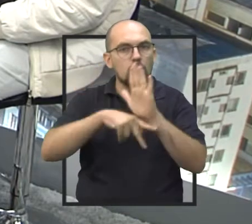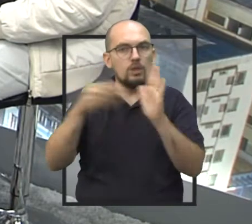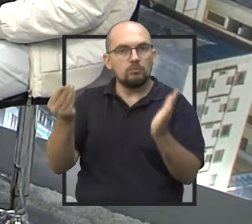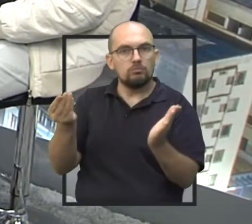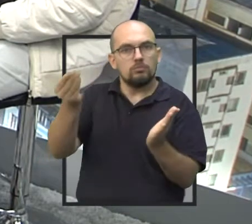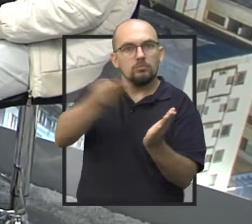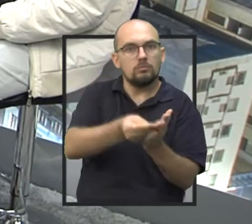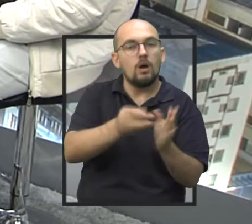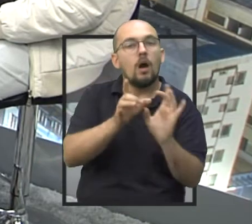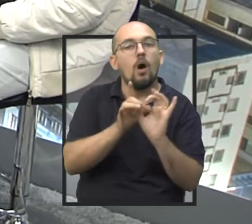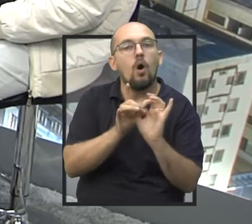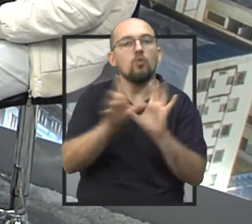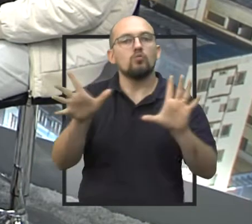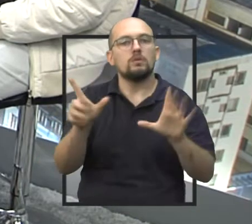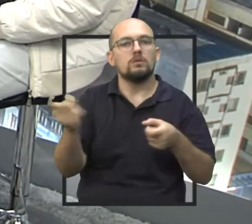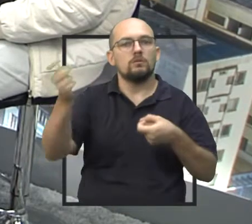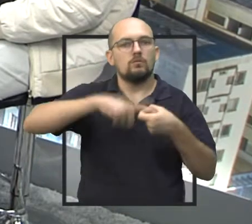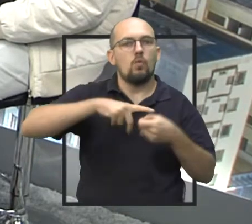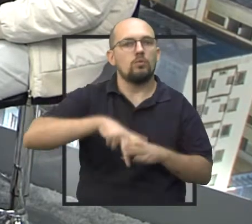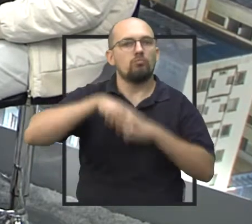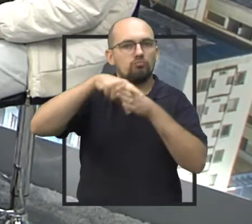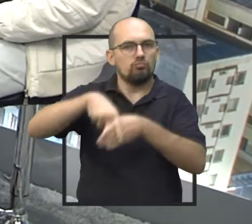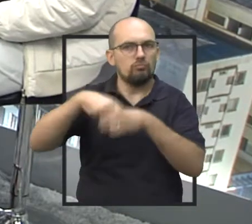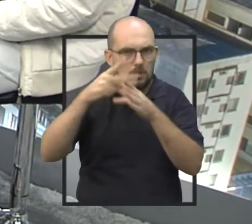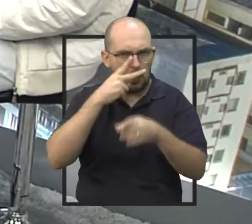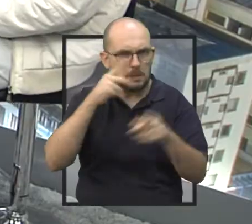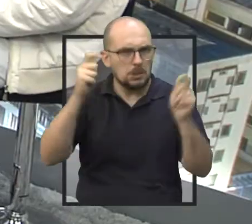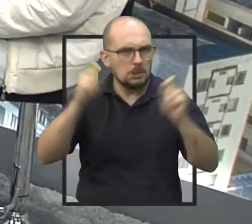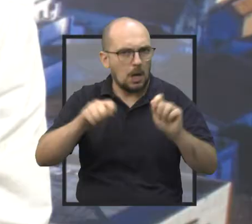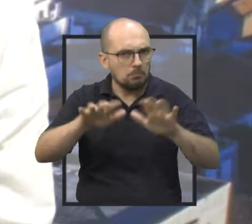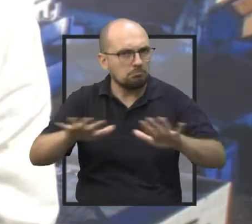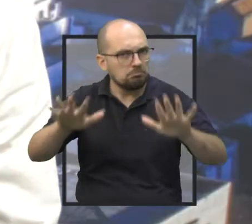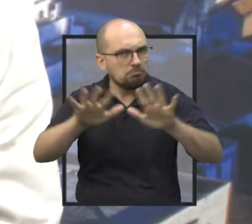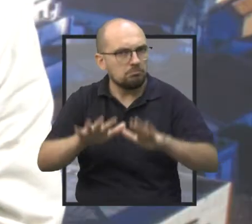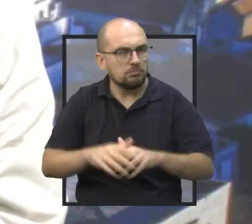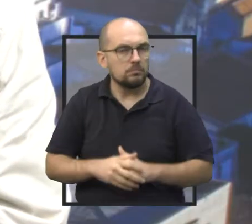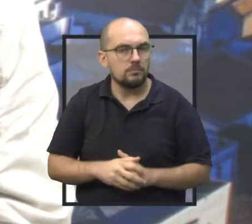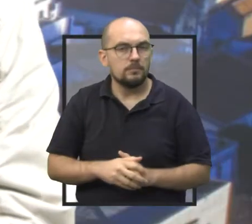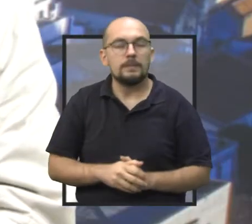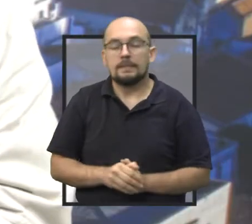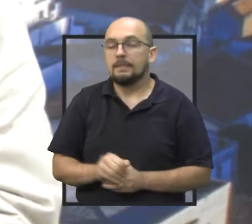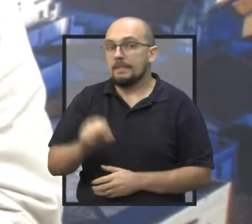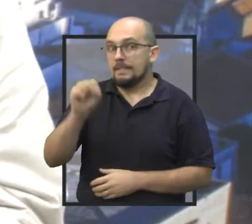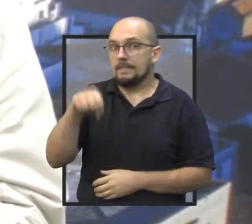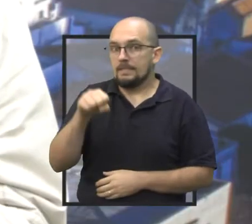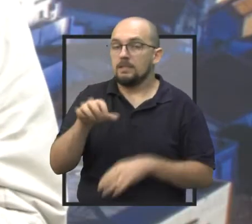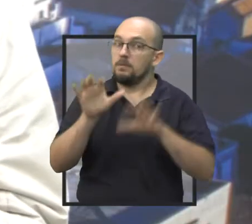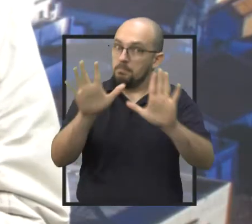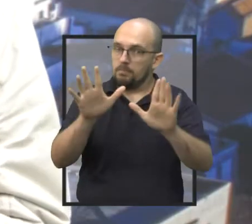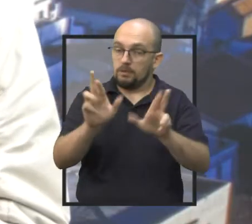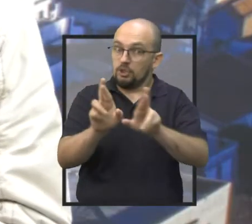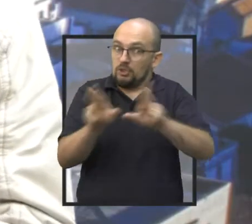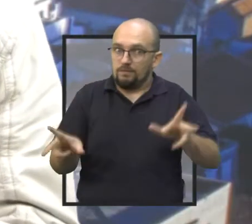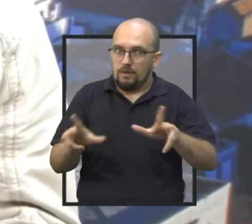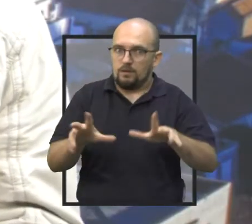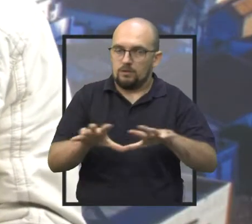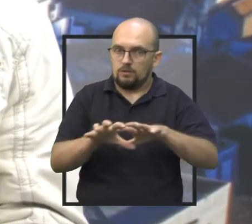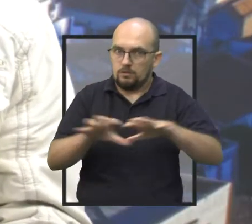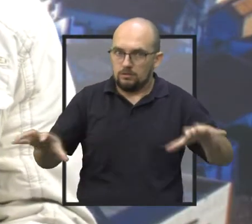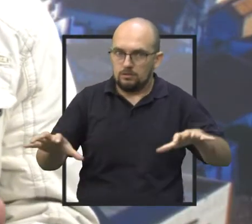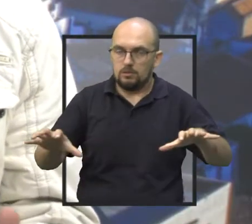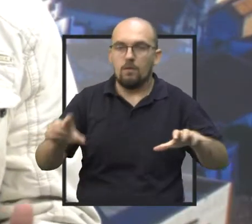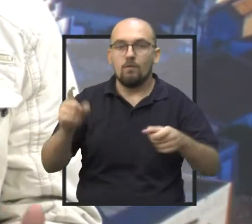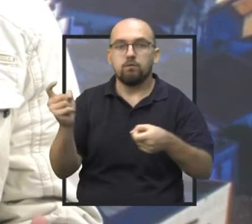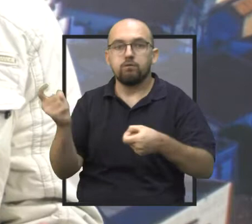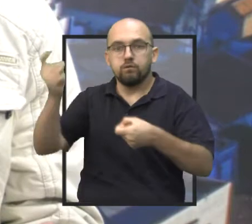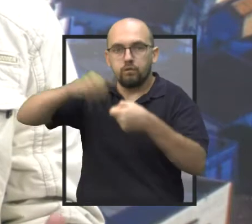que autorizaria a volta dos rodeios aqui no município? Sim. Cada coisa é uma coisa. A volta do